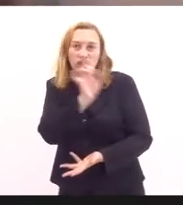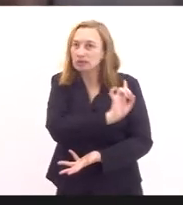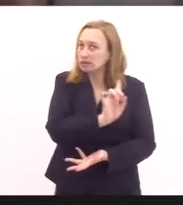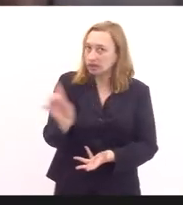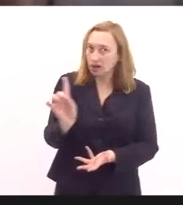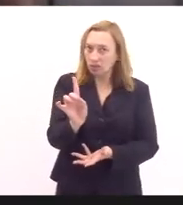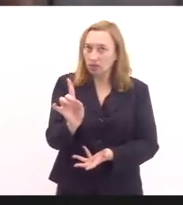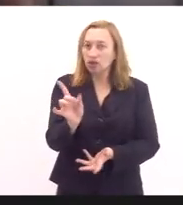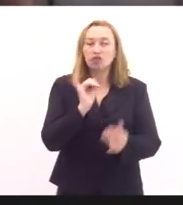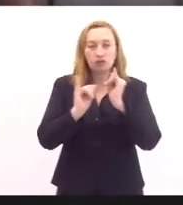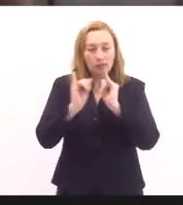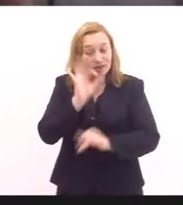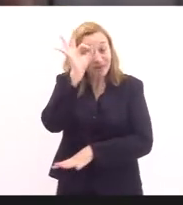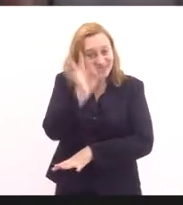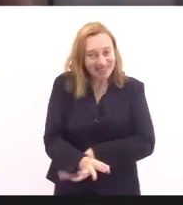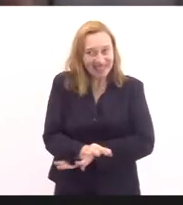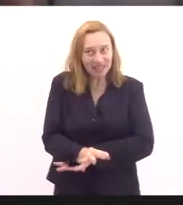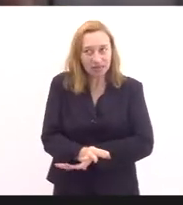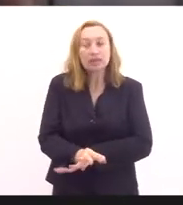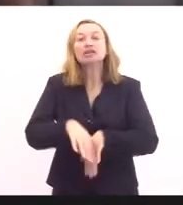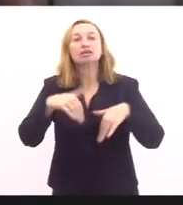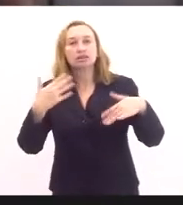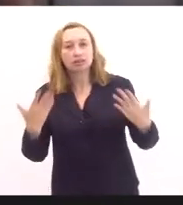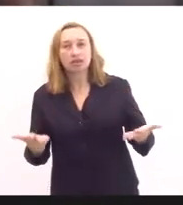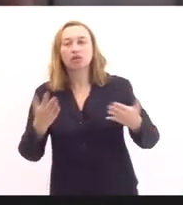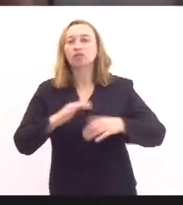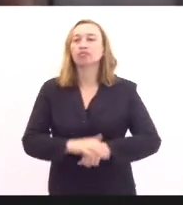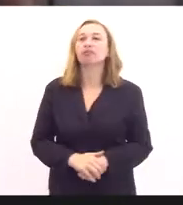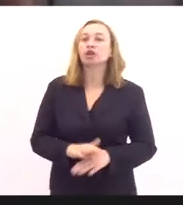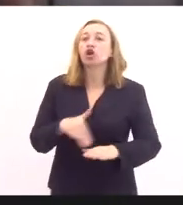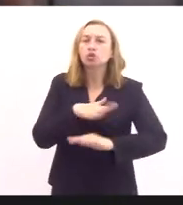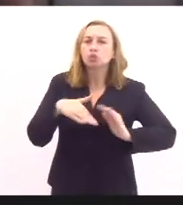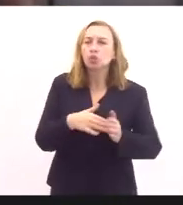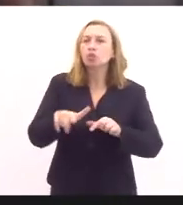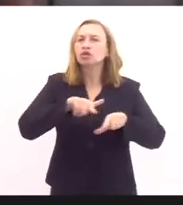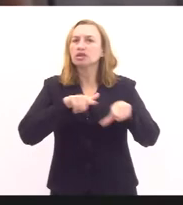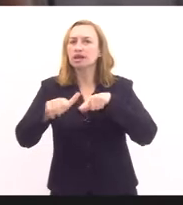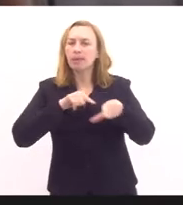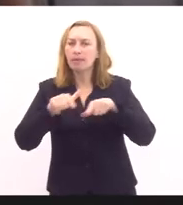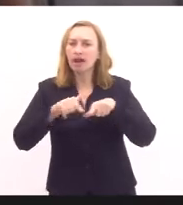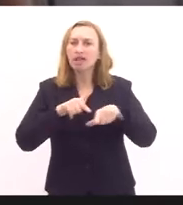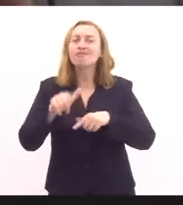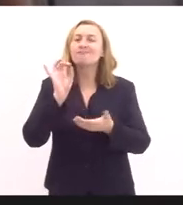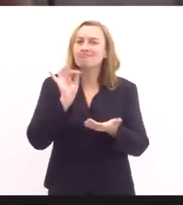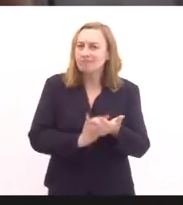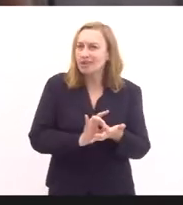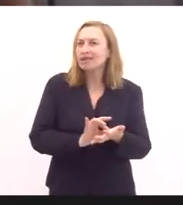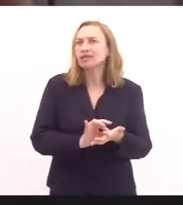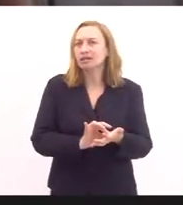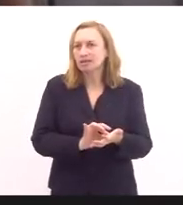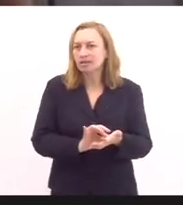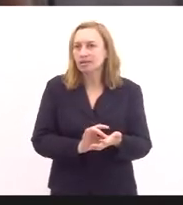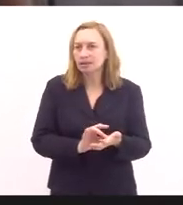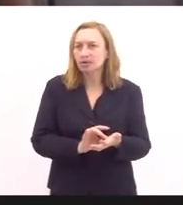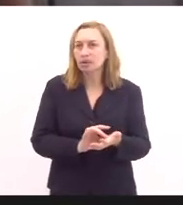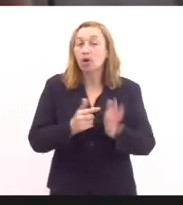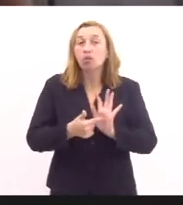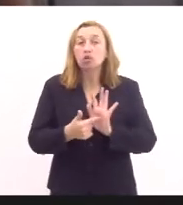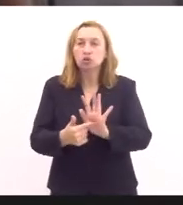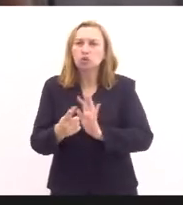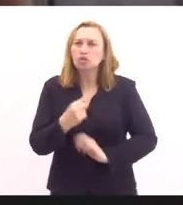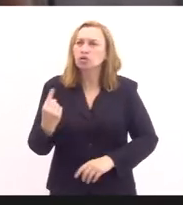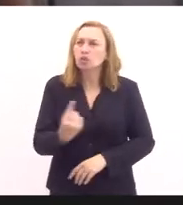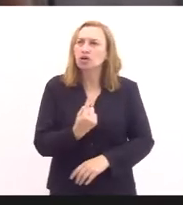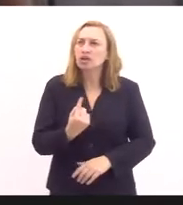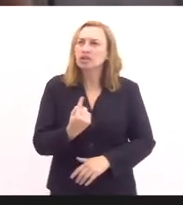malucos na cabeça de algumas pessoas Então é todo esse trabalho é realmente nos mostrou